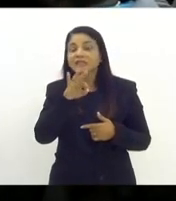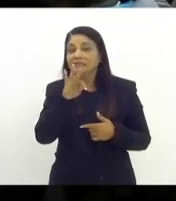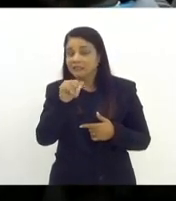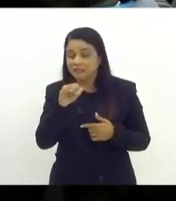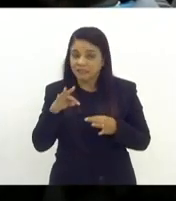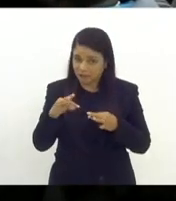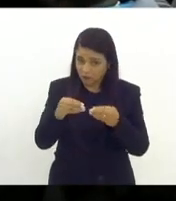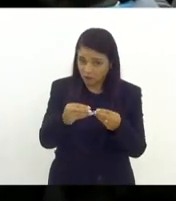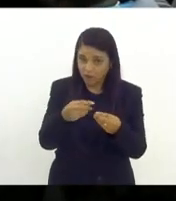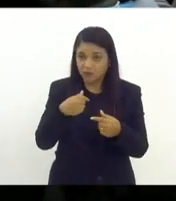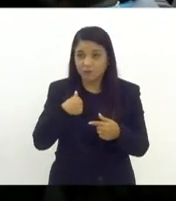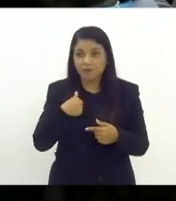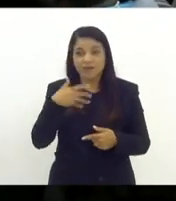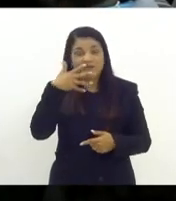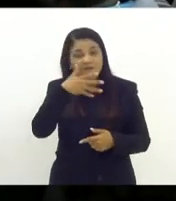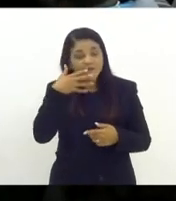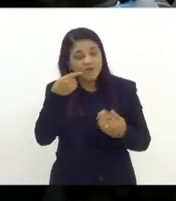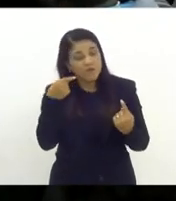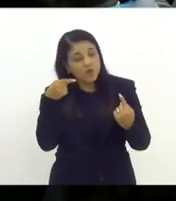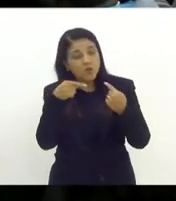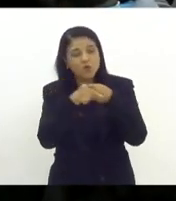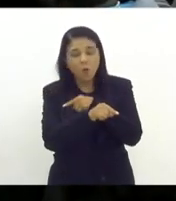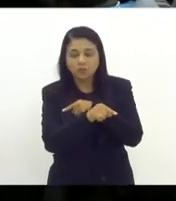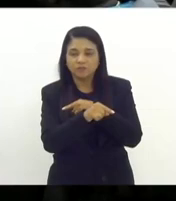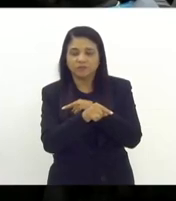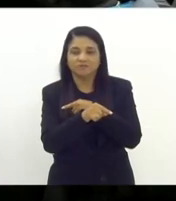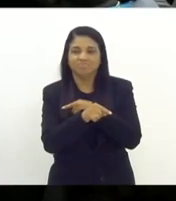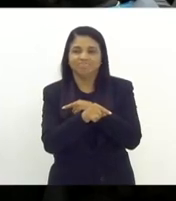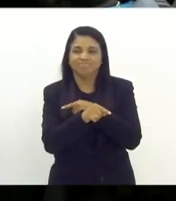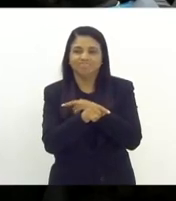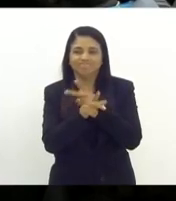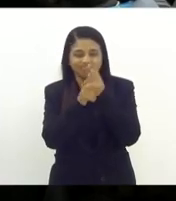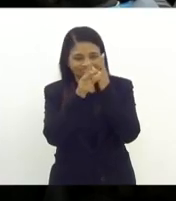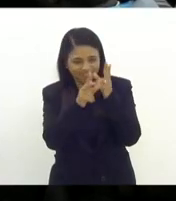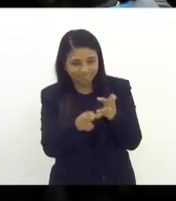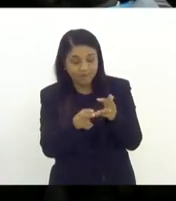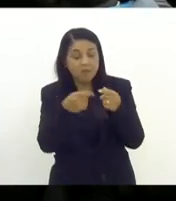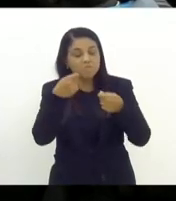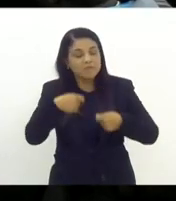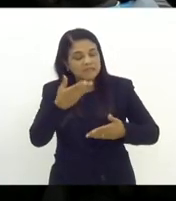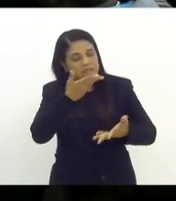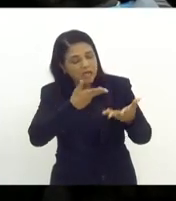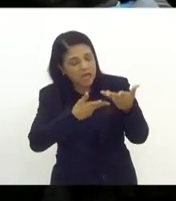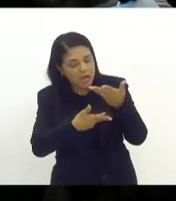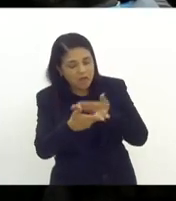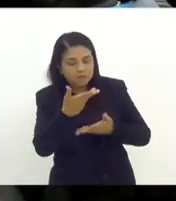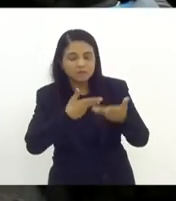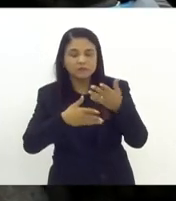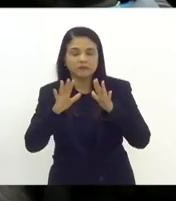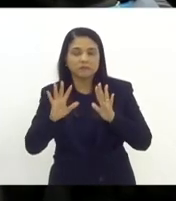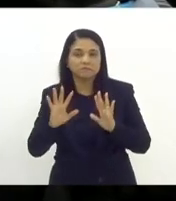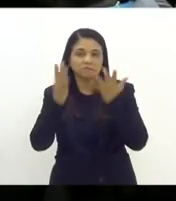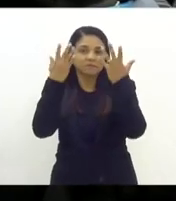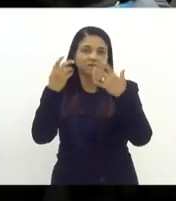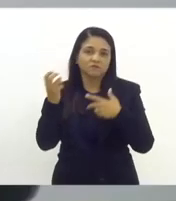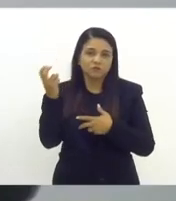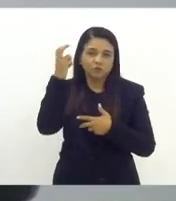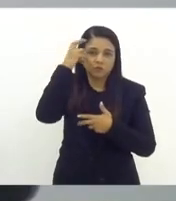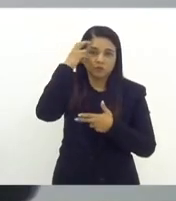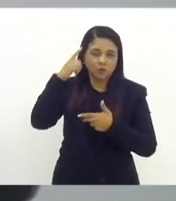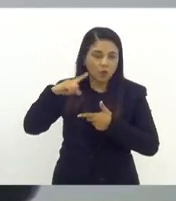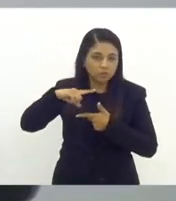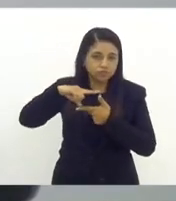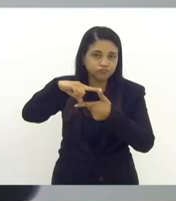a minha fala vai de encontro é totalmente o que vocês falaram eu acho que a gente tem que harmonizar a manifestação cultural com a segurança